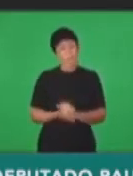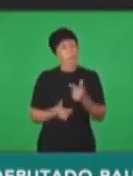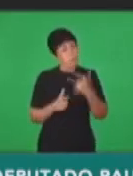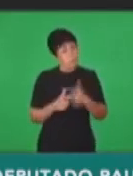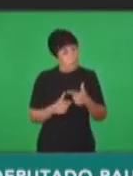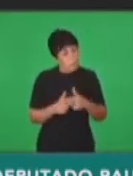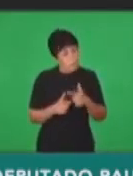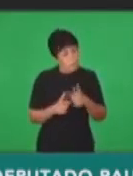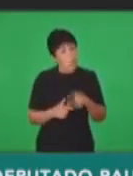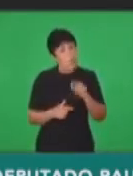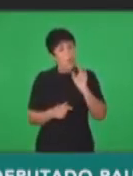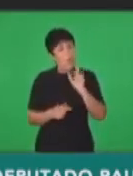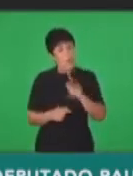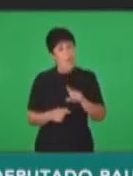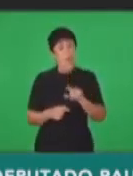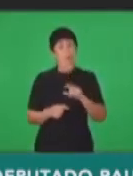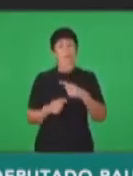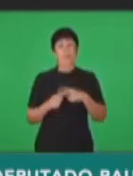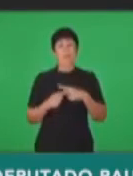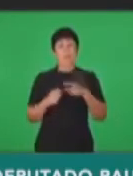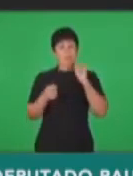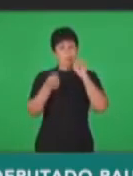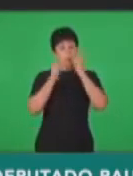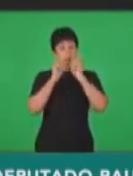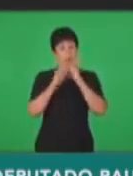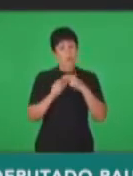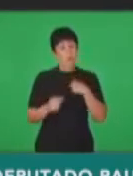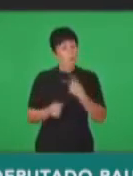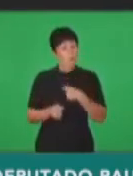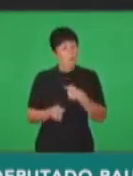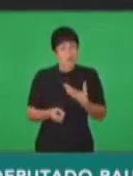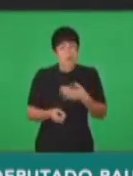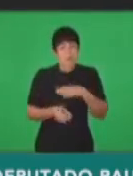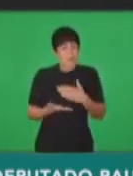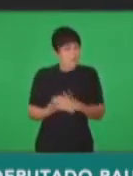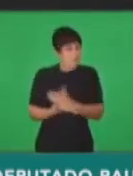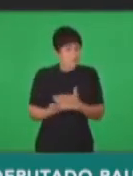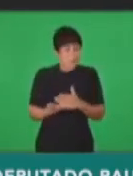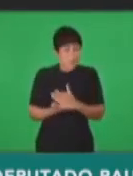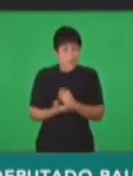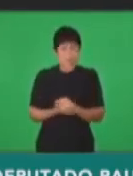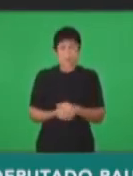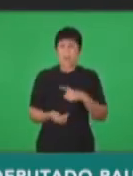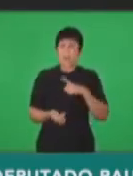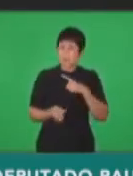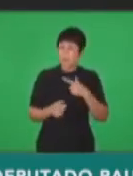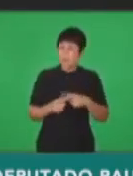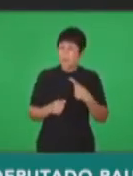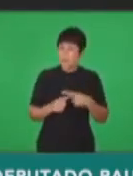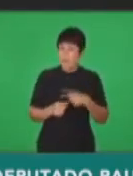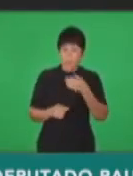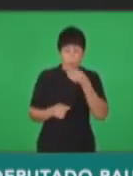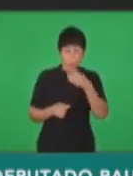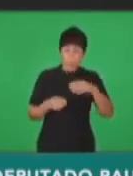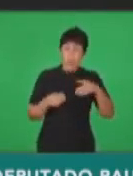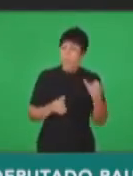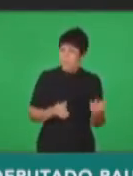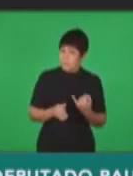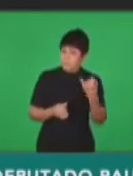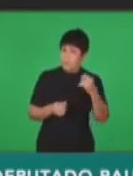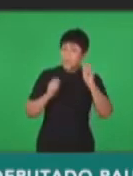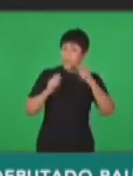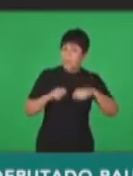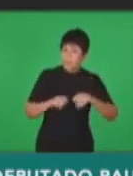que, segundo ele, vai afetar muita gente. Existem emendas importantes que podem contribuir para melhorar o projeto.